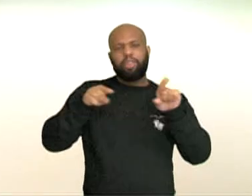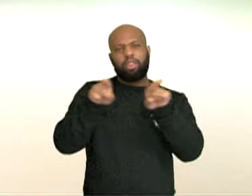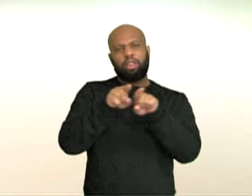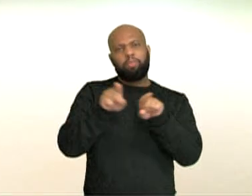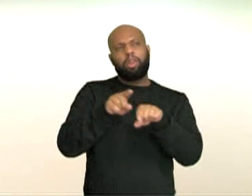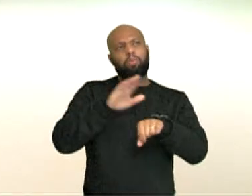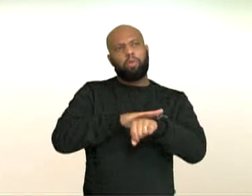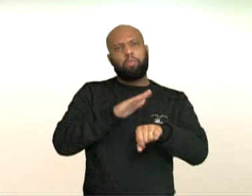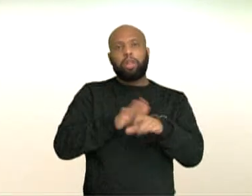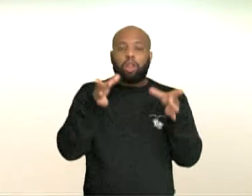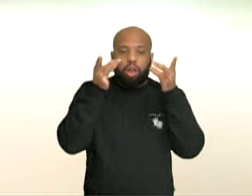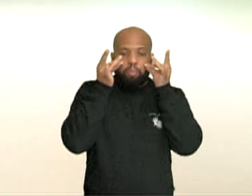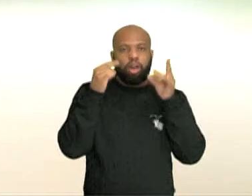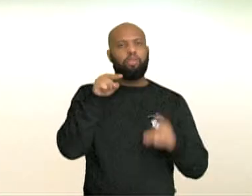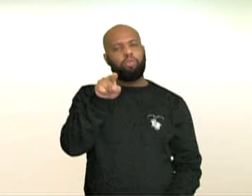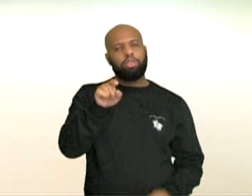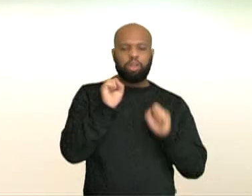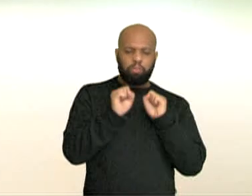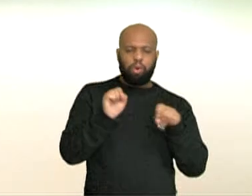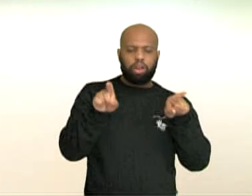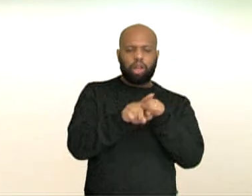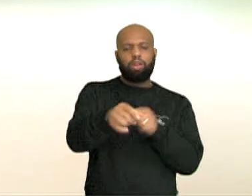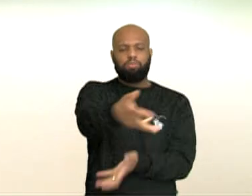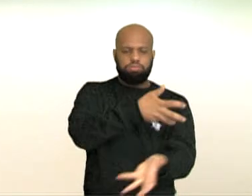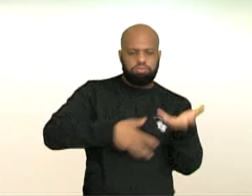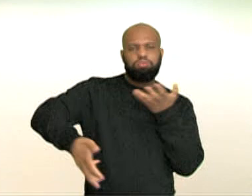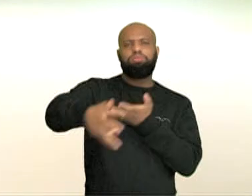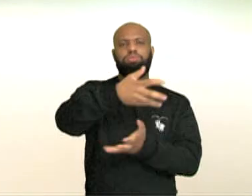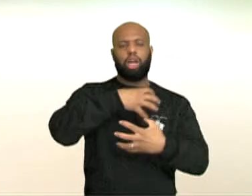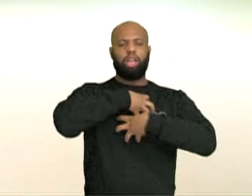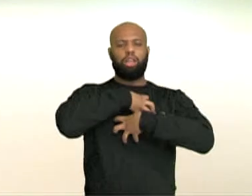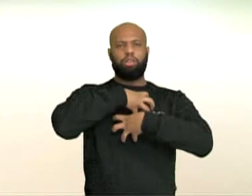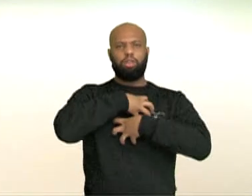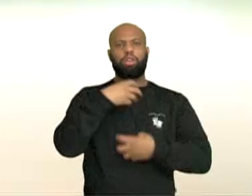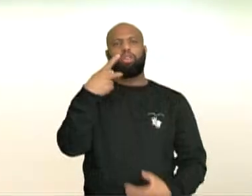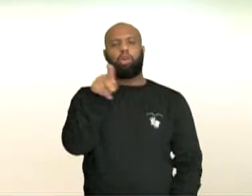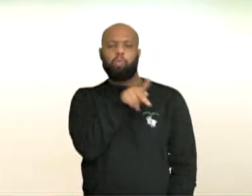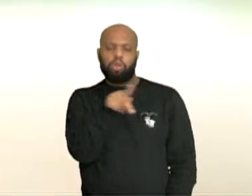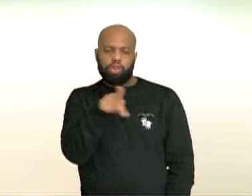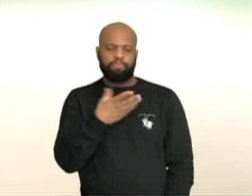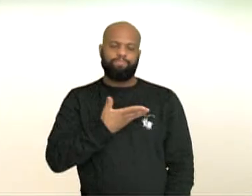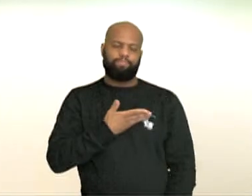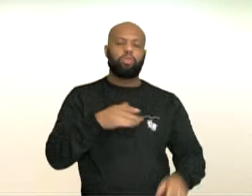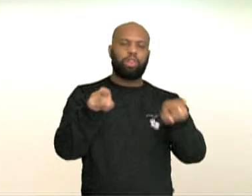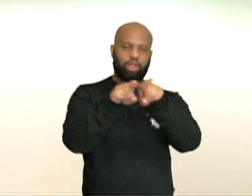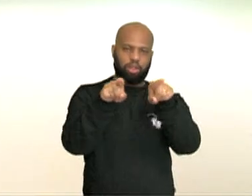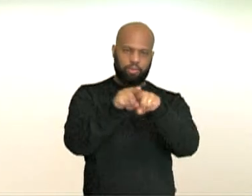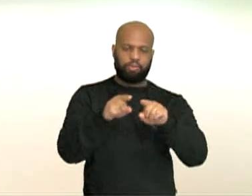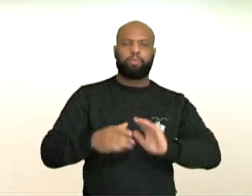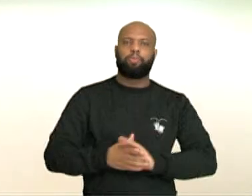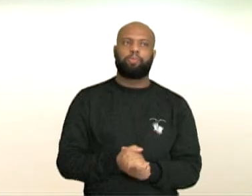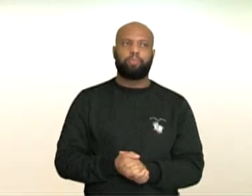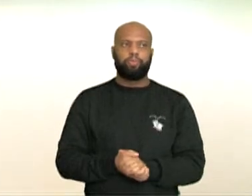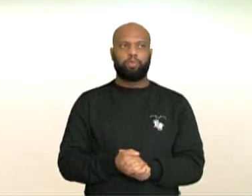em um momento presencial, vocês podem socializar essas sensações com os colegas e com os